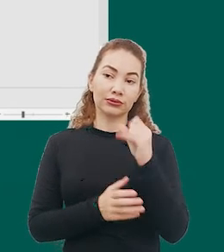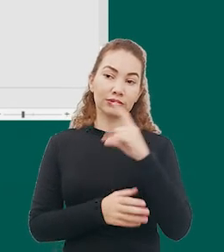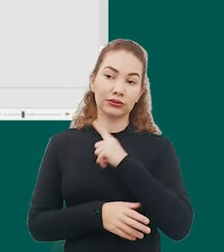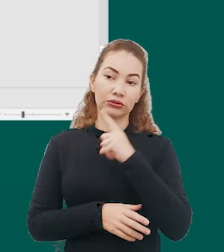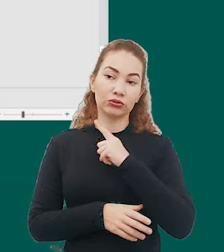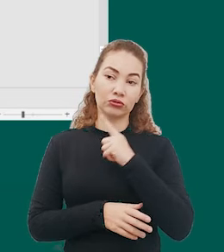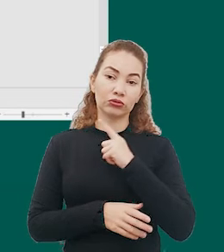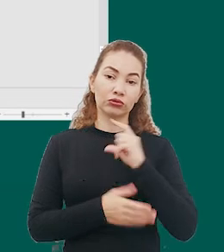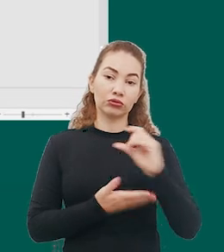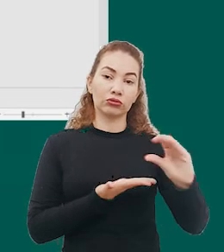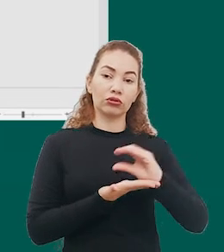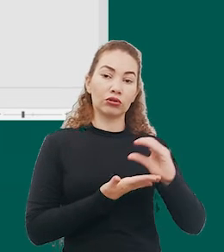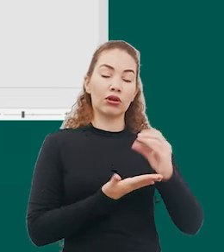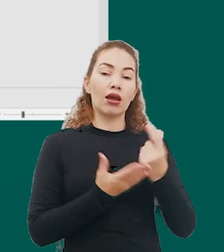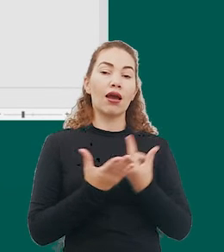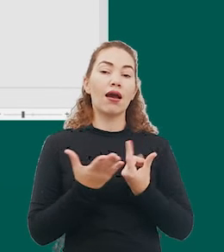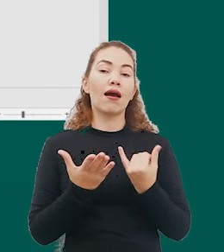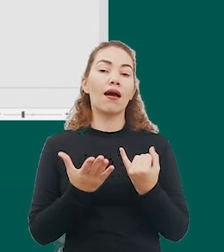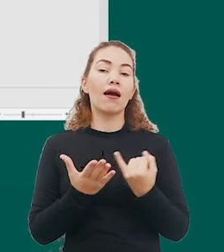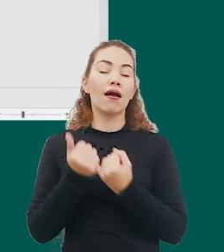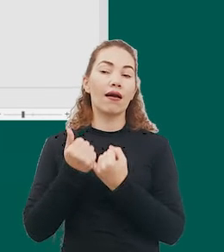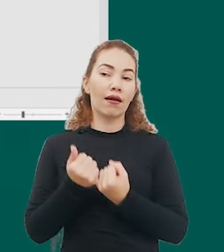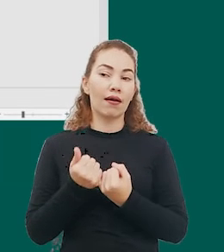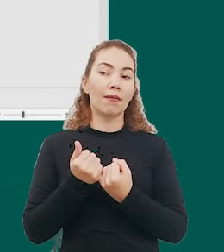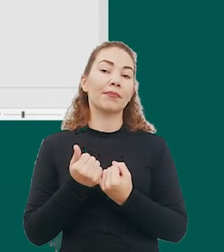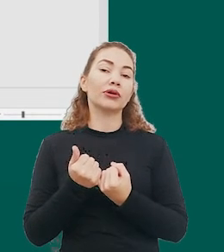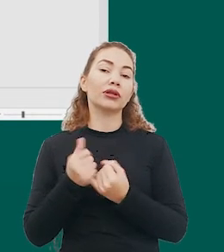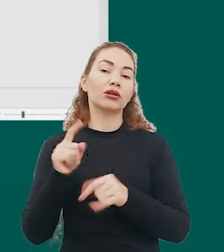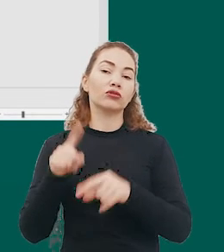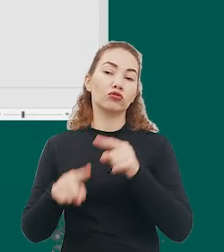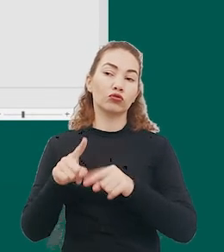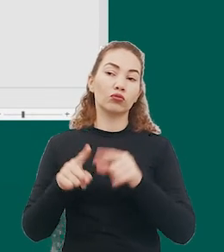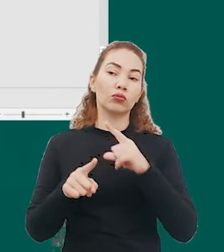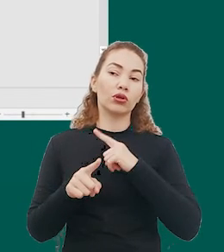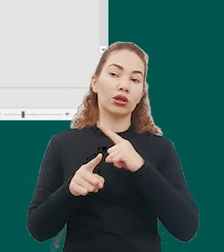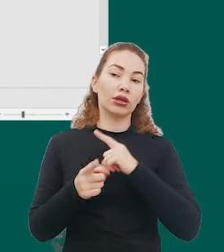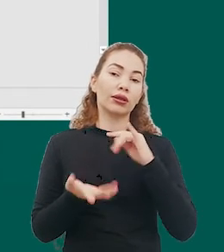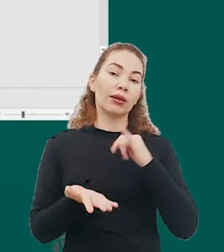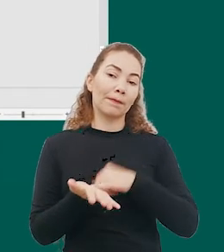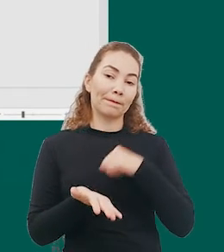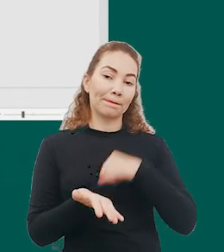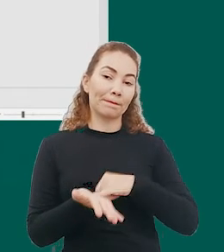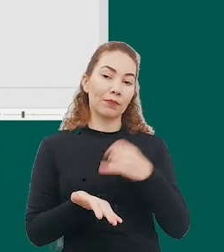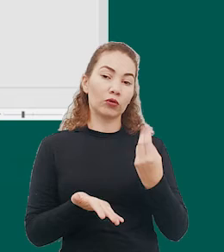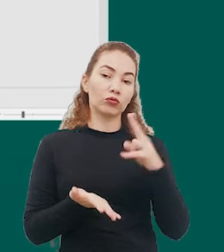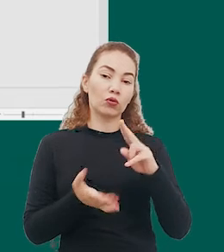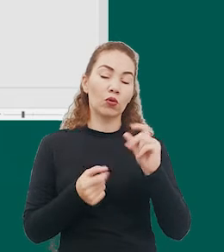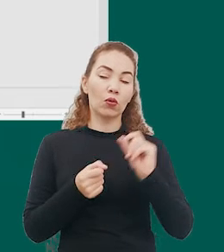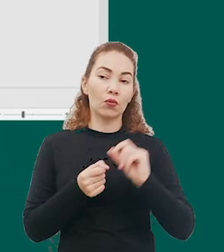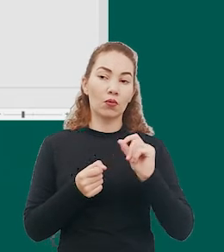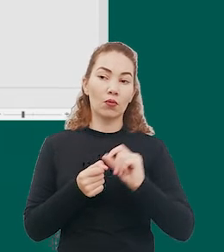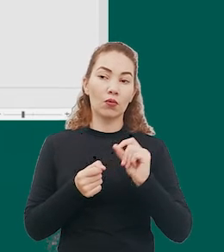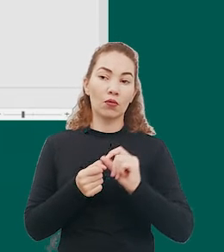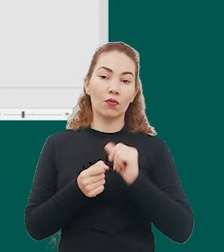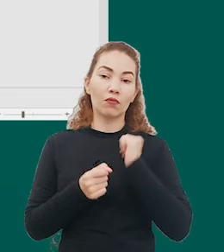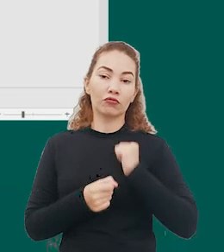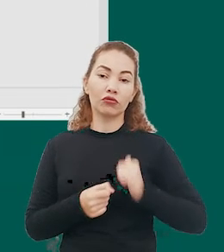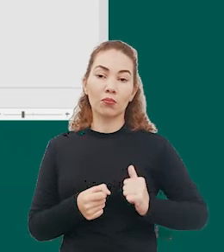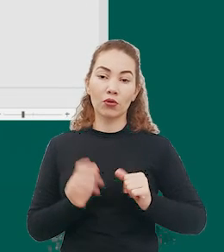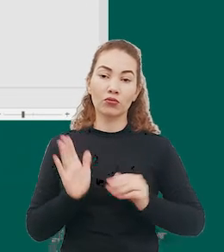ganho de capital na alienação de bens ou direitos, sujeito à incidência do imposto ou realizou operações em bolsas de